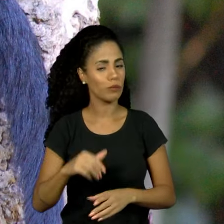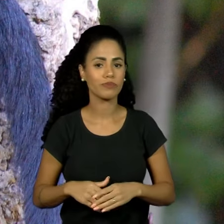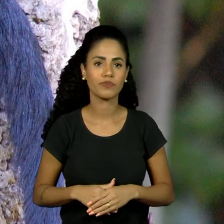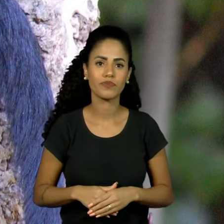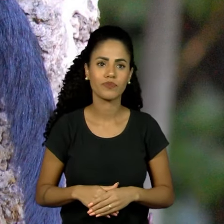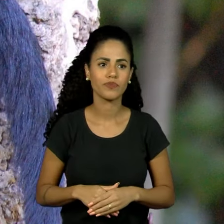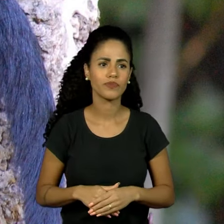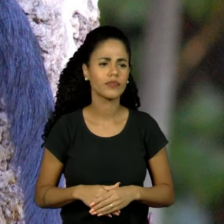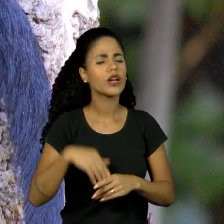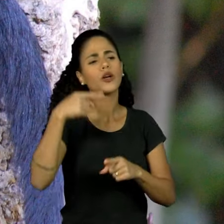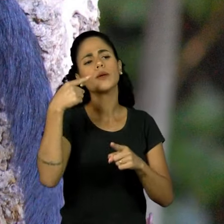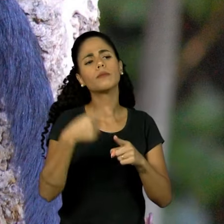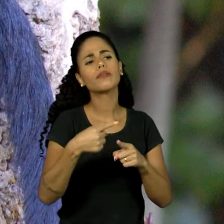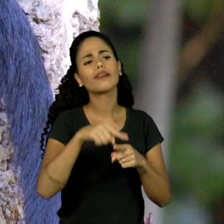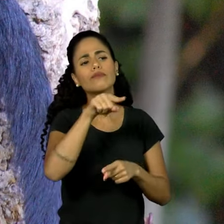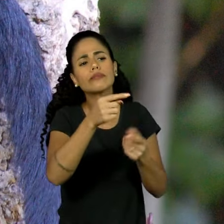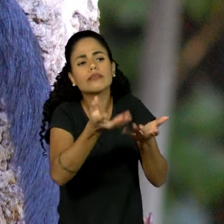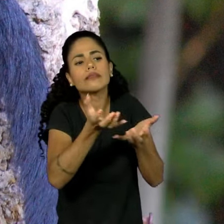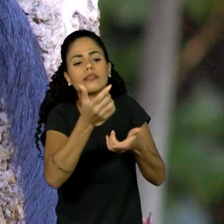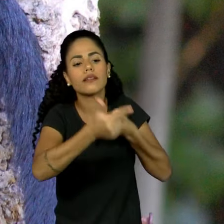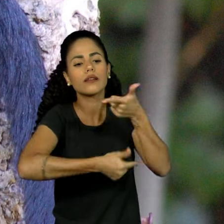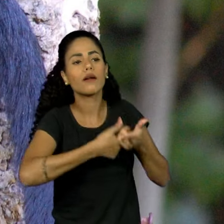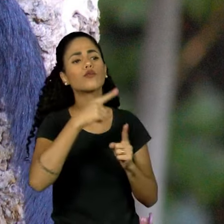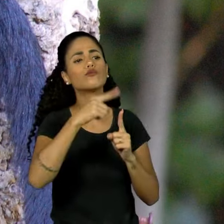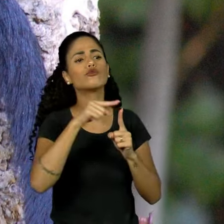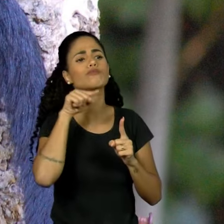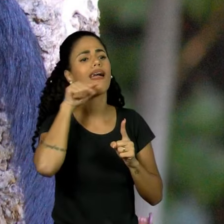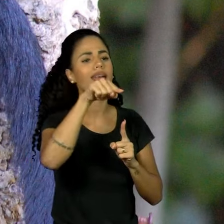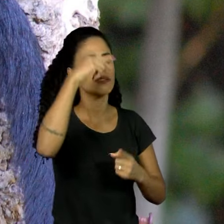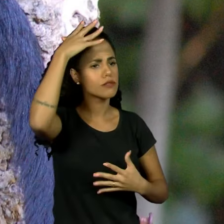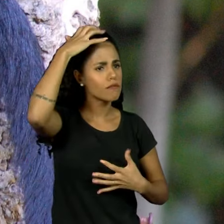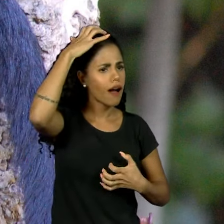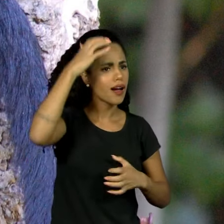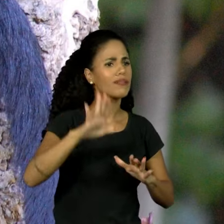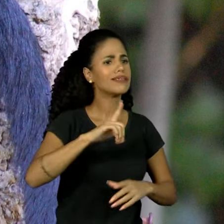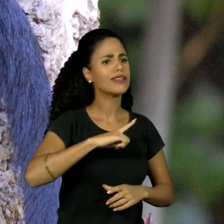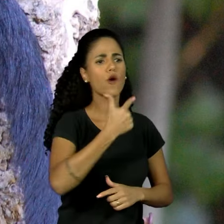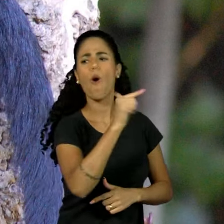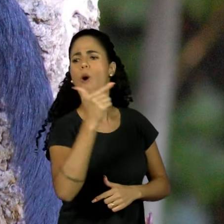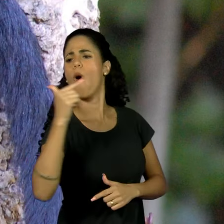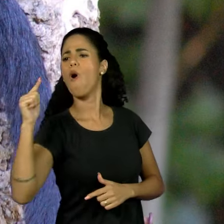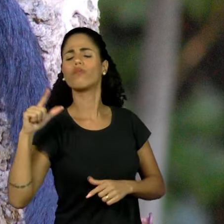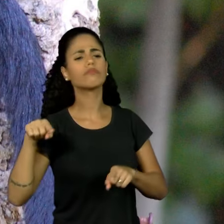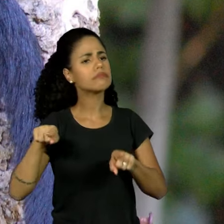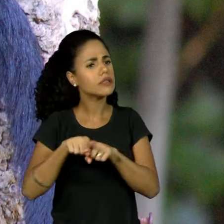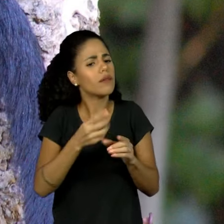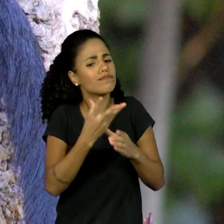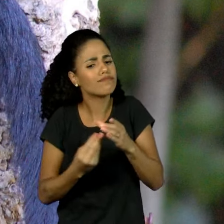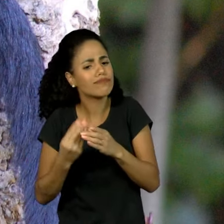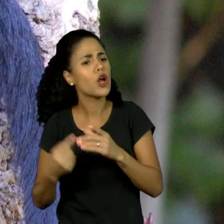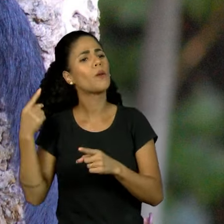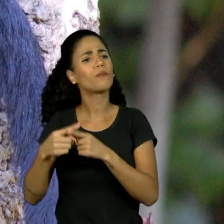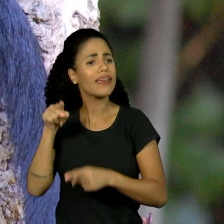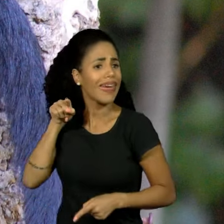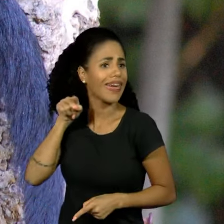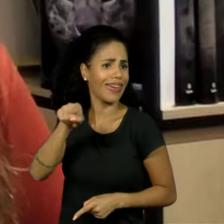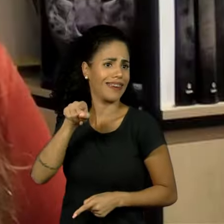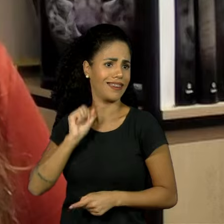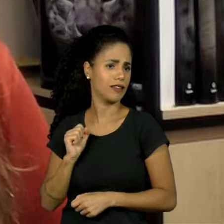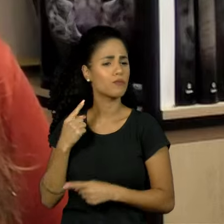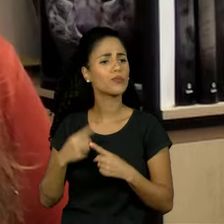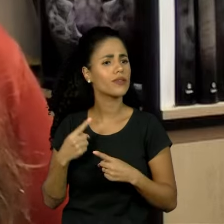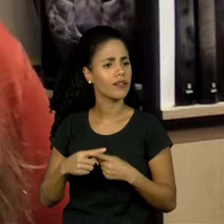que você escolheu trabalhar com essa espécie, entre tantas que existem, tantas que estão ameaçadas? Por que o mico-leão preto? Quando